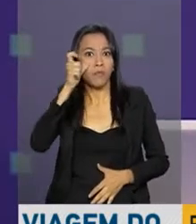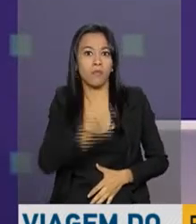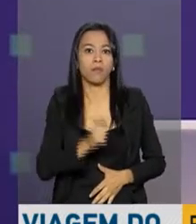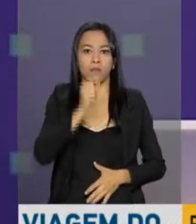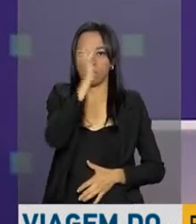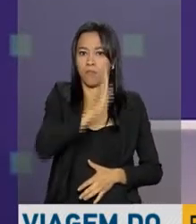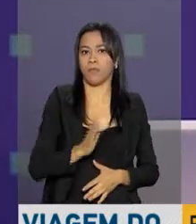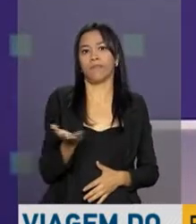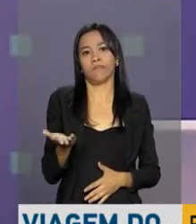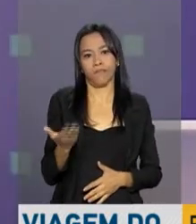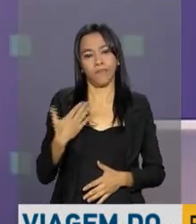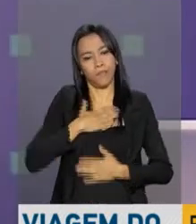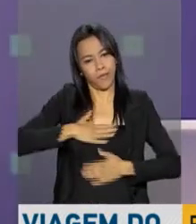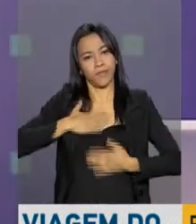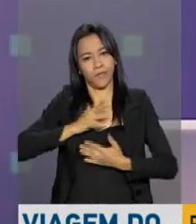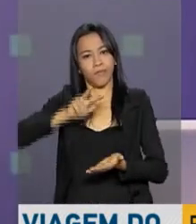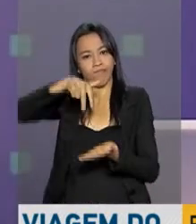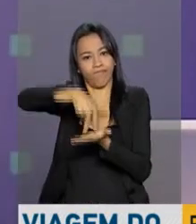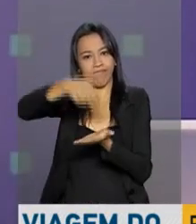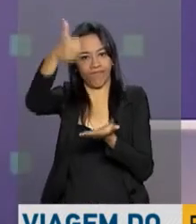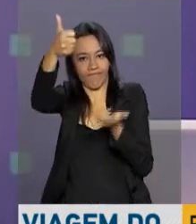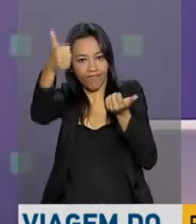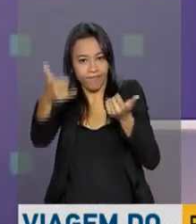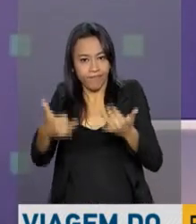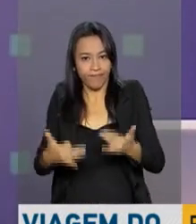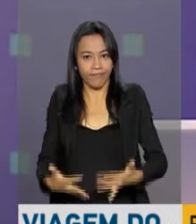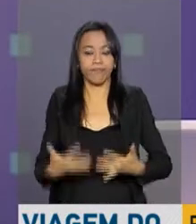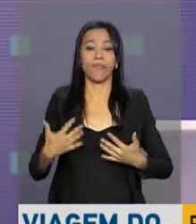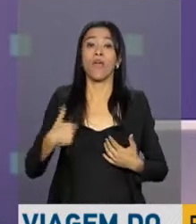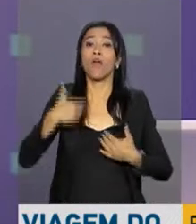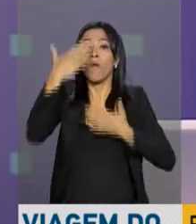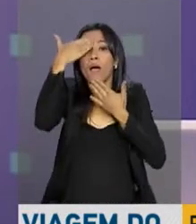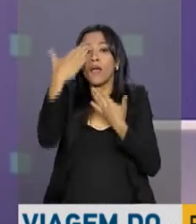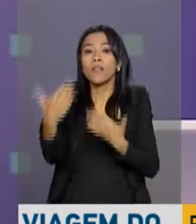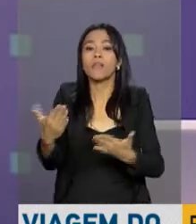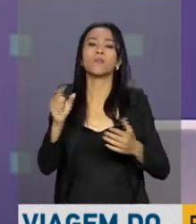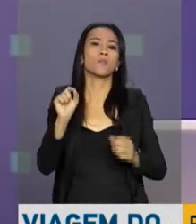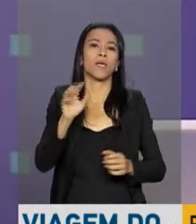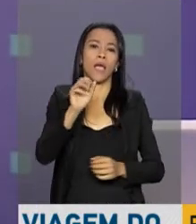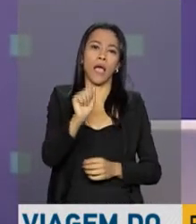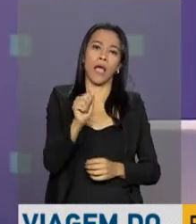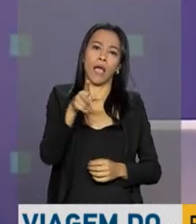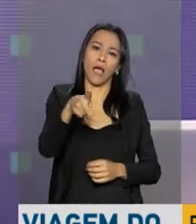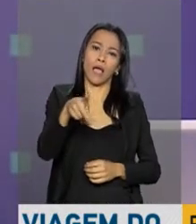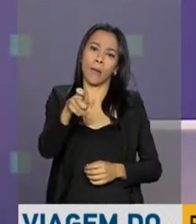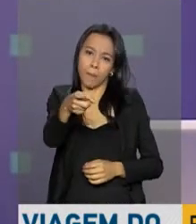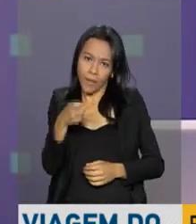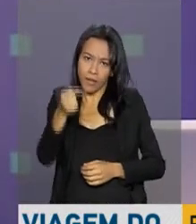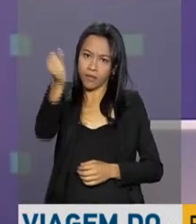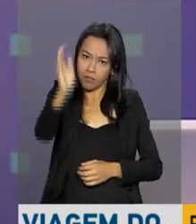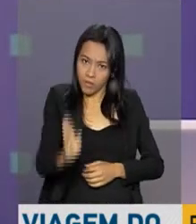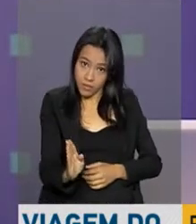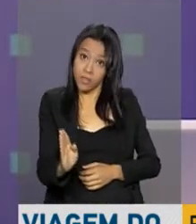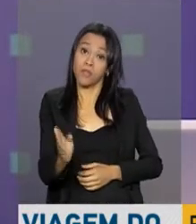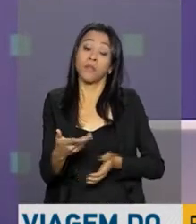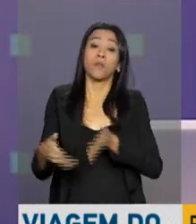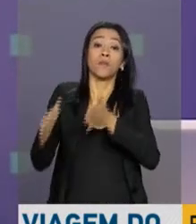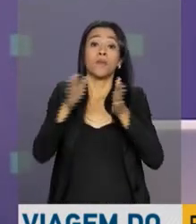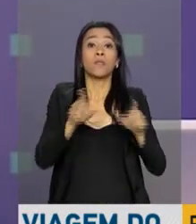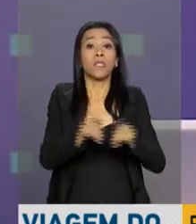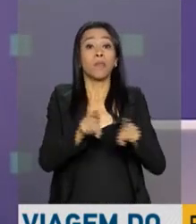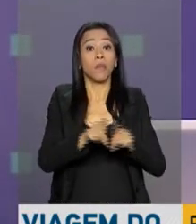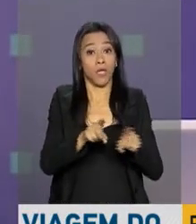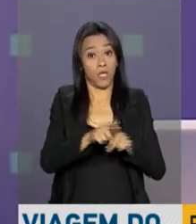Brasil. Eu agradeço à Apex Brasil, do nosso Ministério das